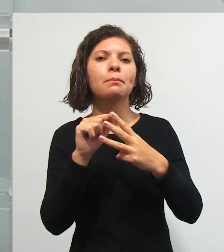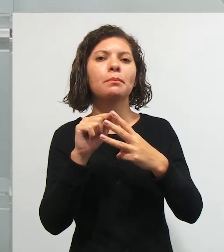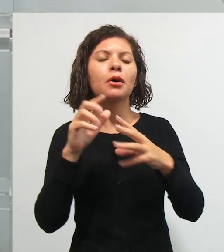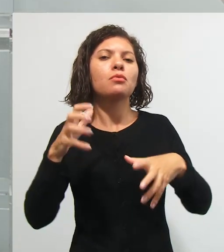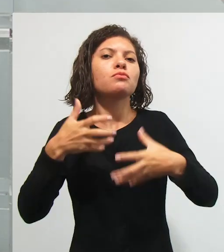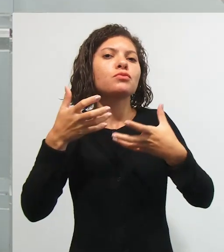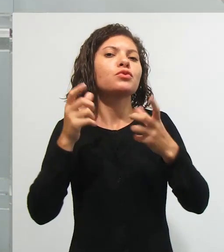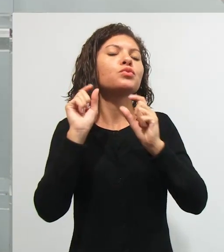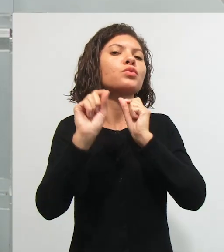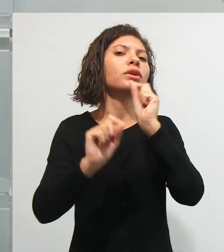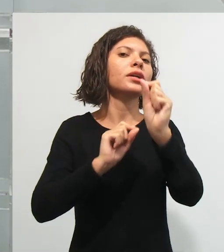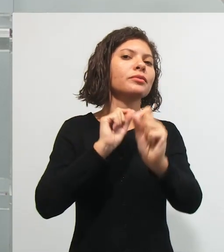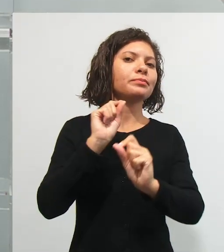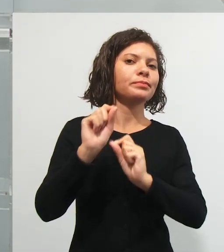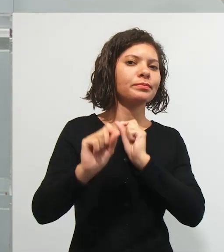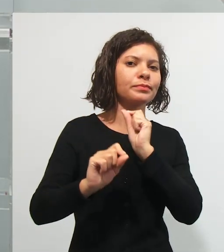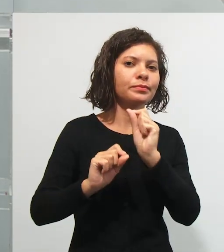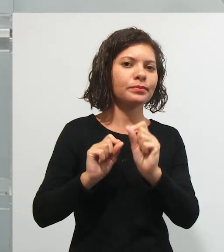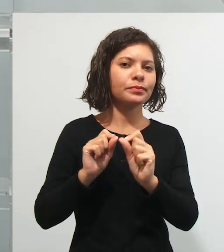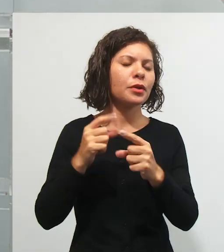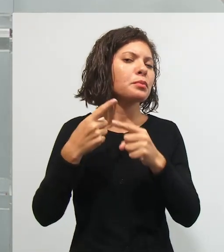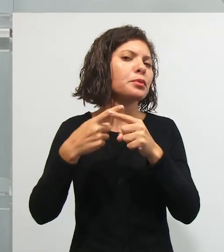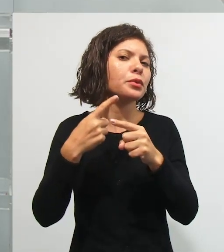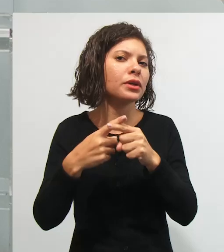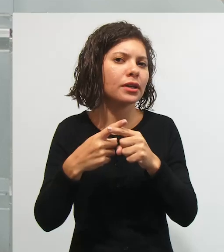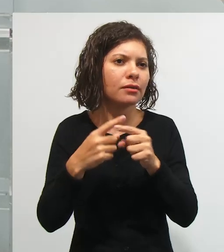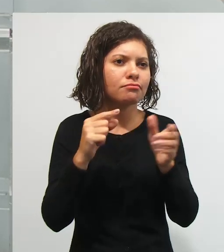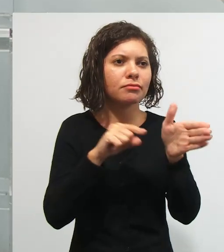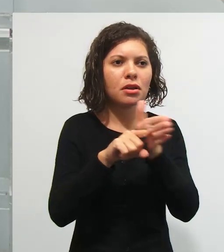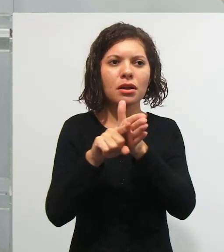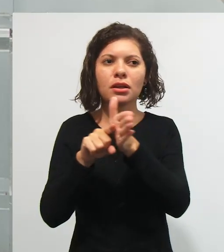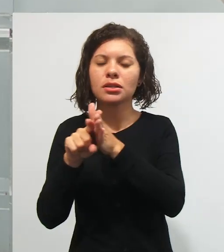você está fazendo essa pesquisa por quê? Porque